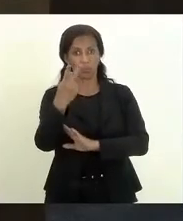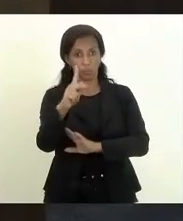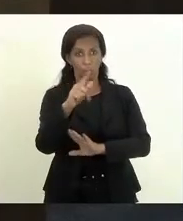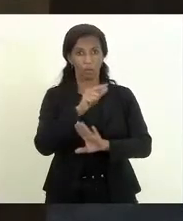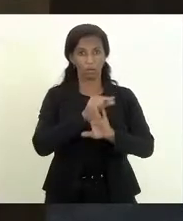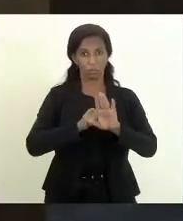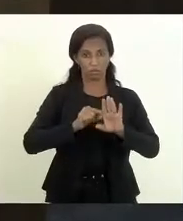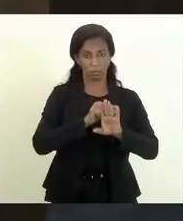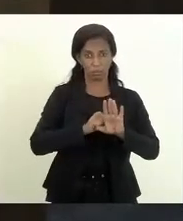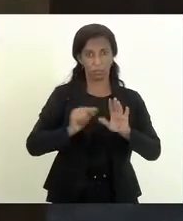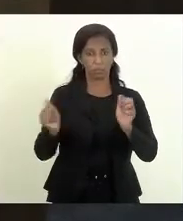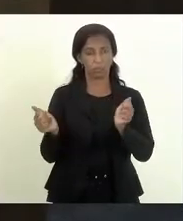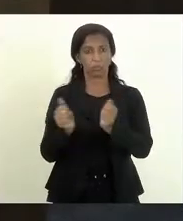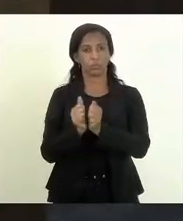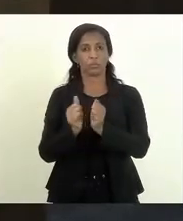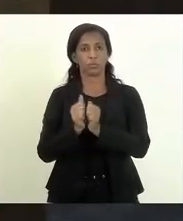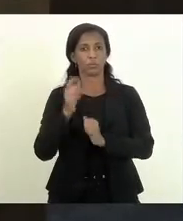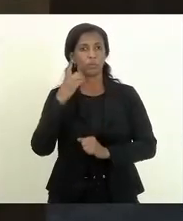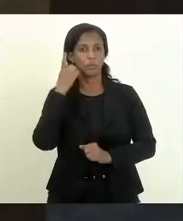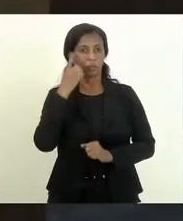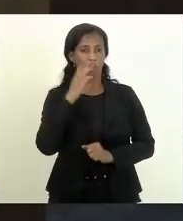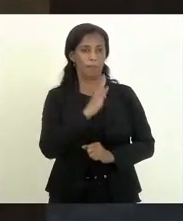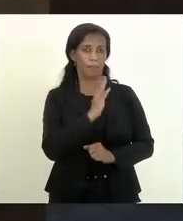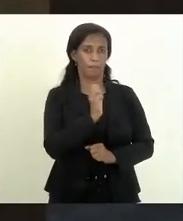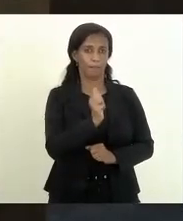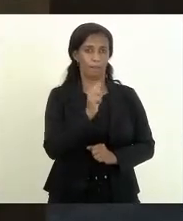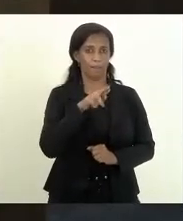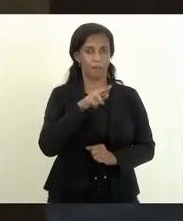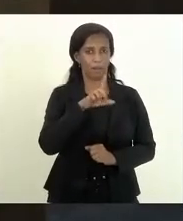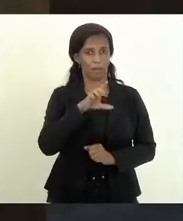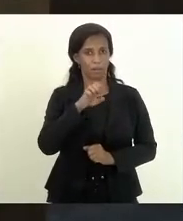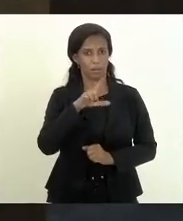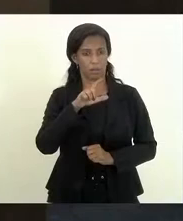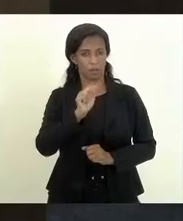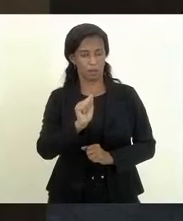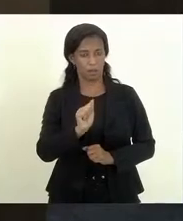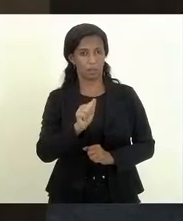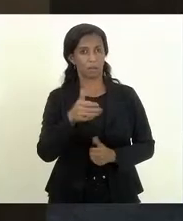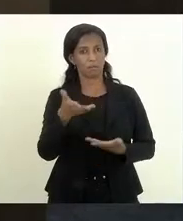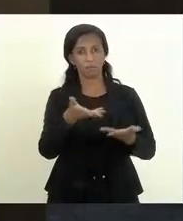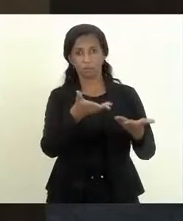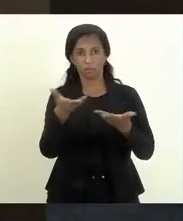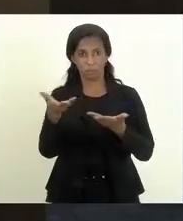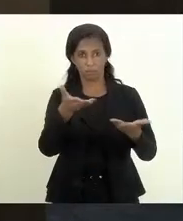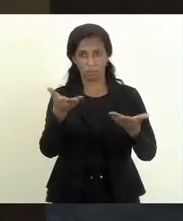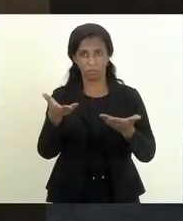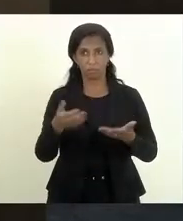autoria, junto com o deputado Bacelar, em que vossas excelências